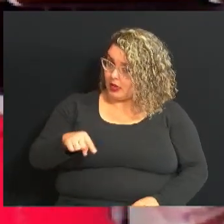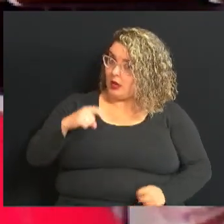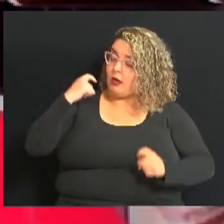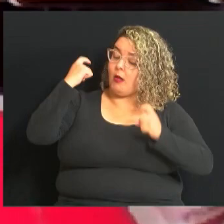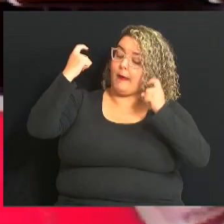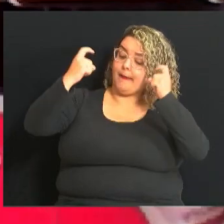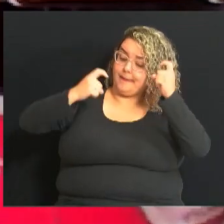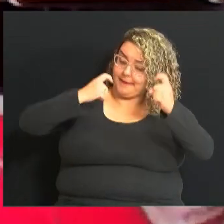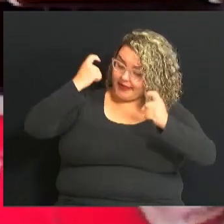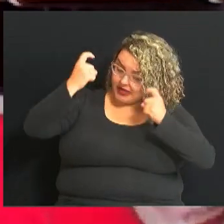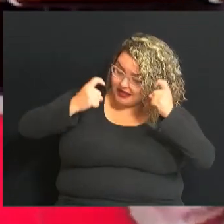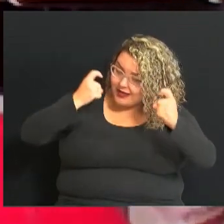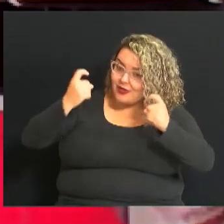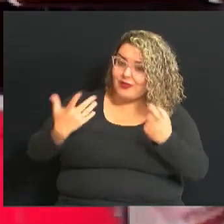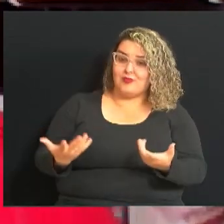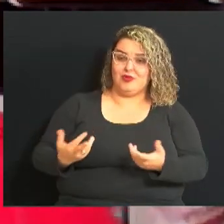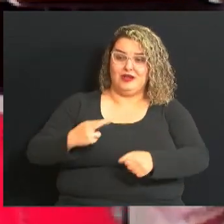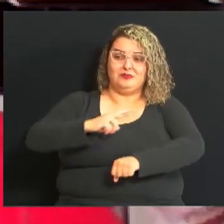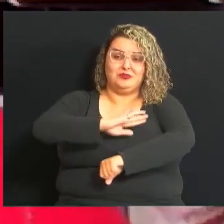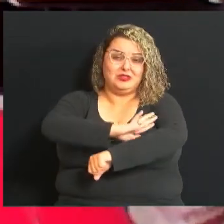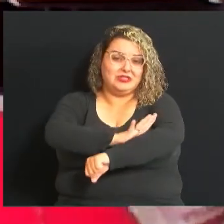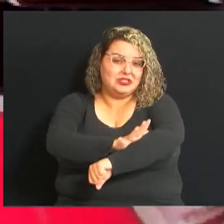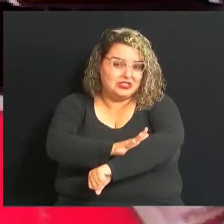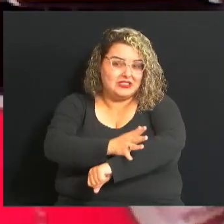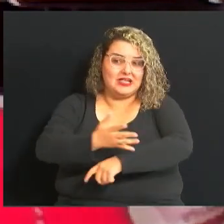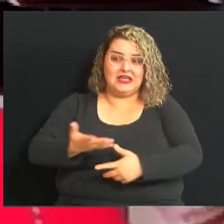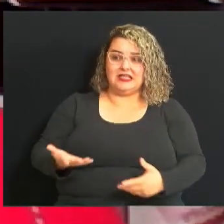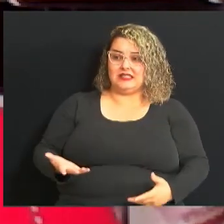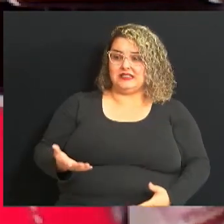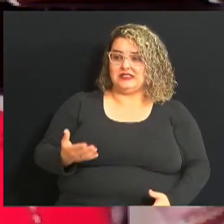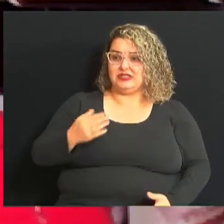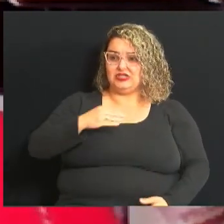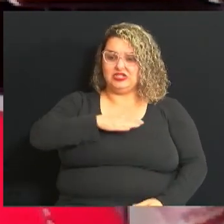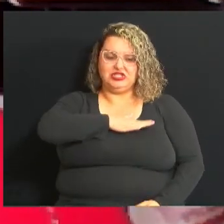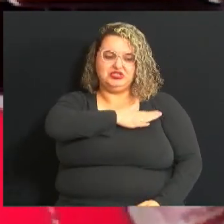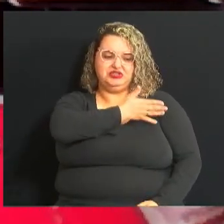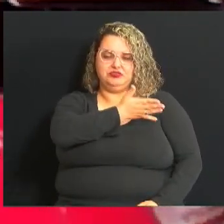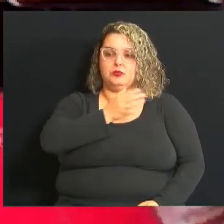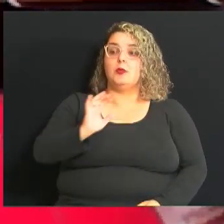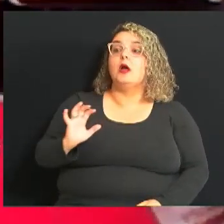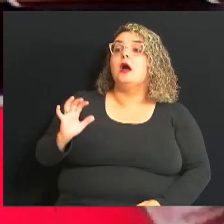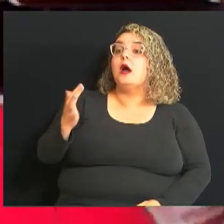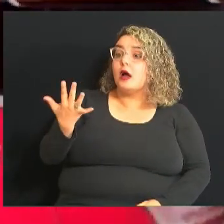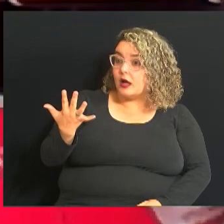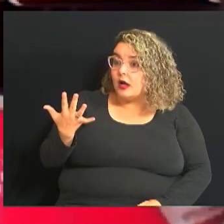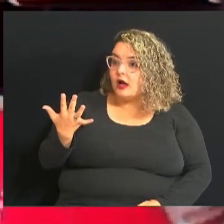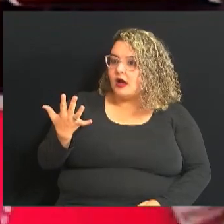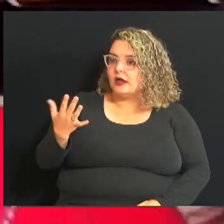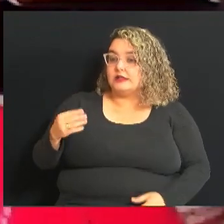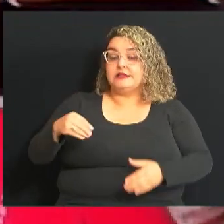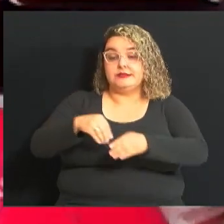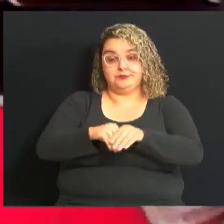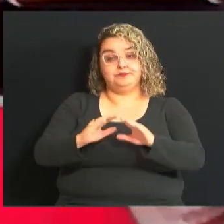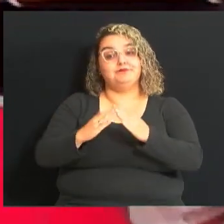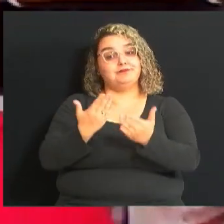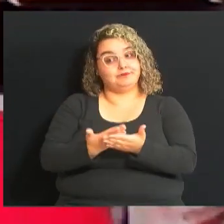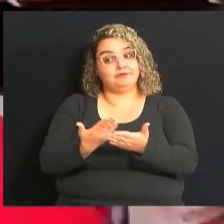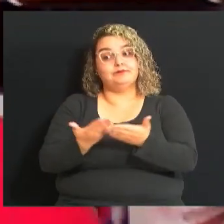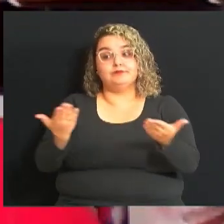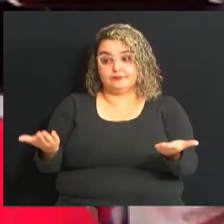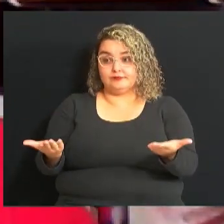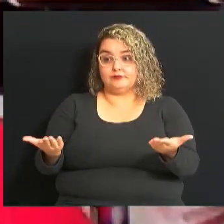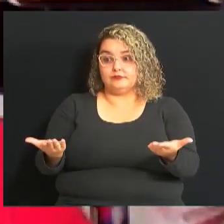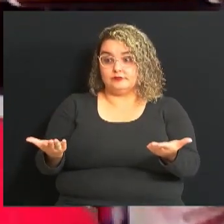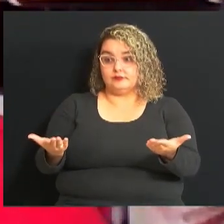que casos de racismo, de preconceitos aconteçam nas escolas, não é? Onde